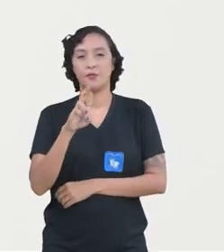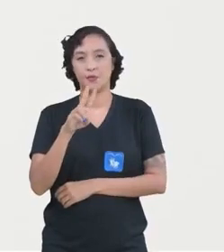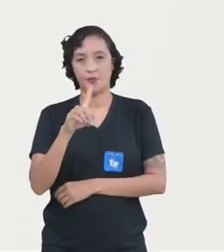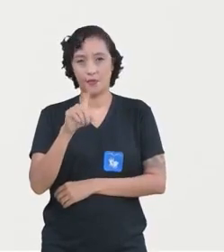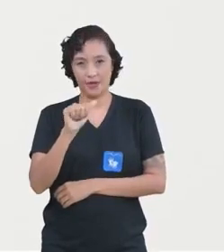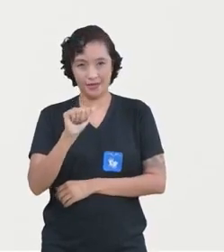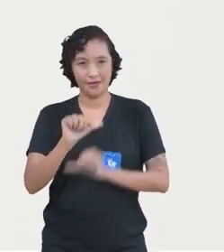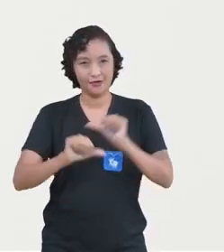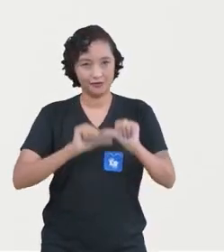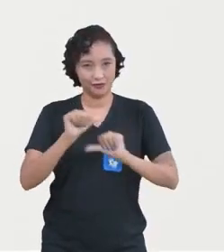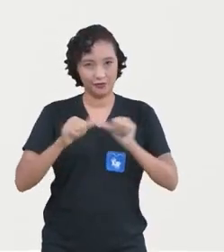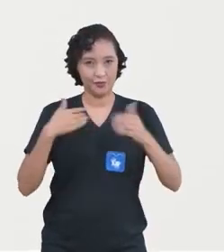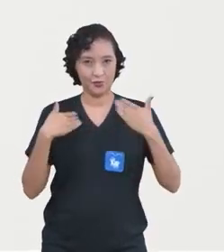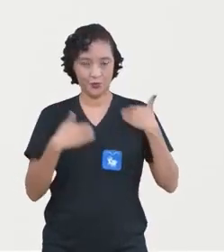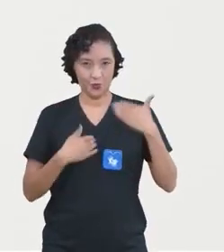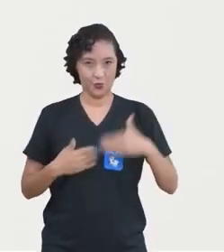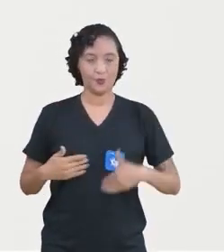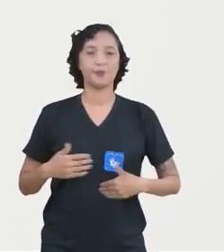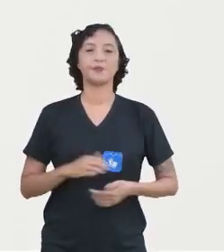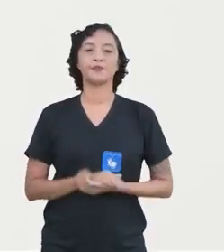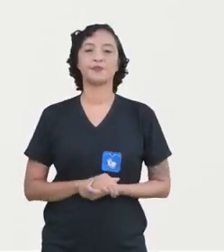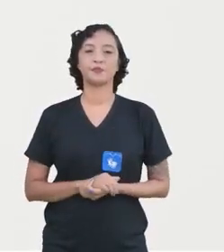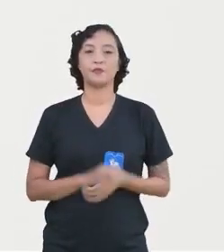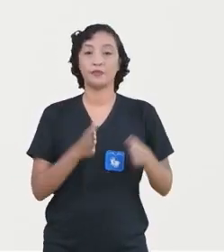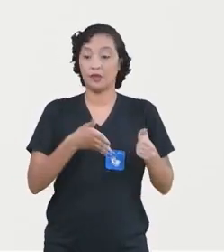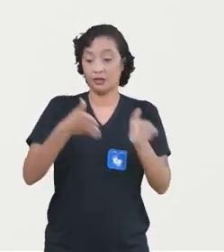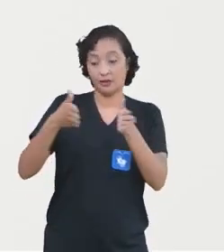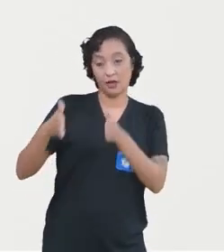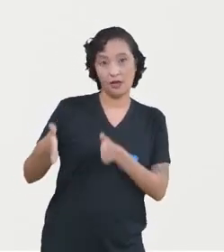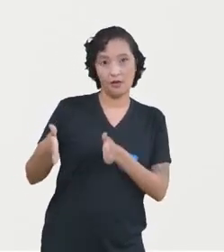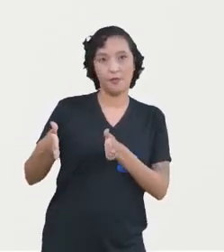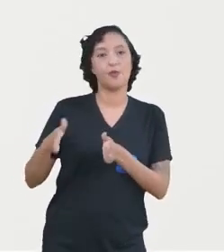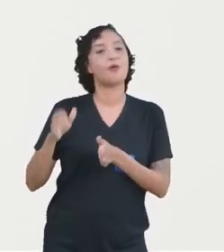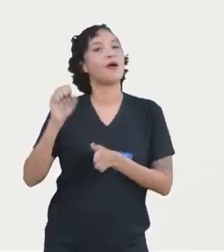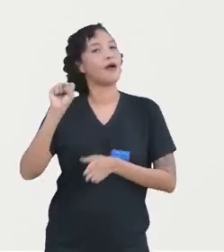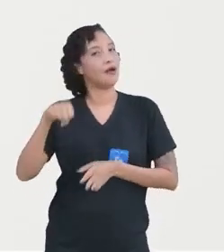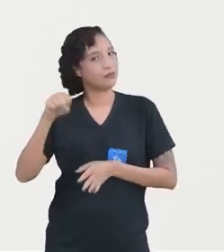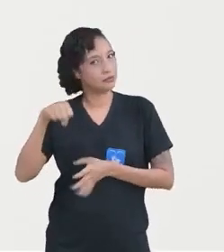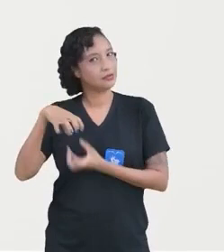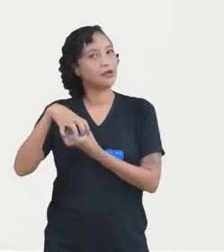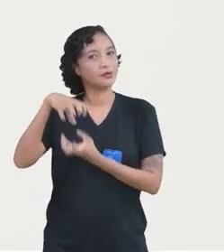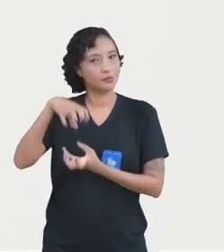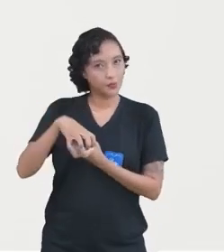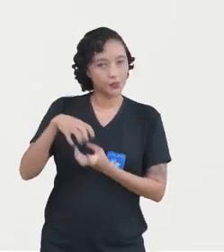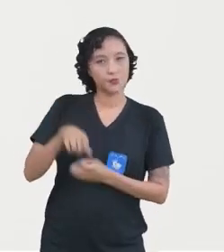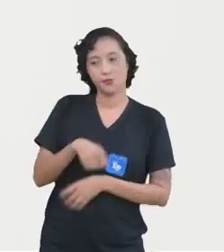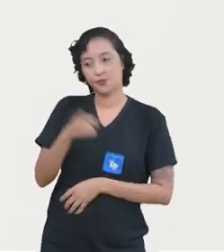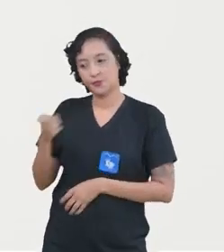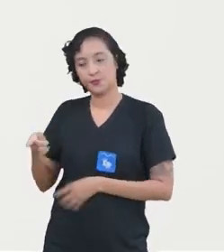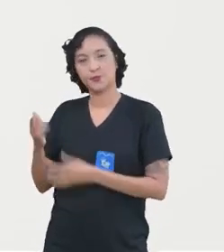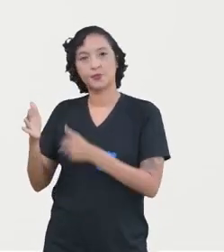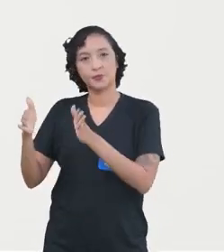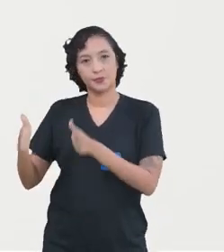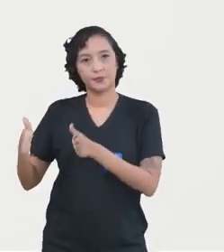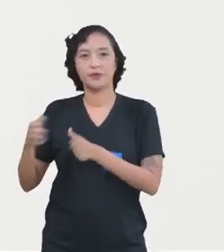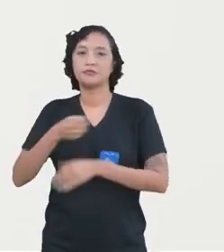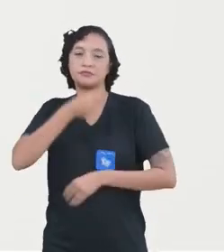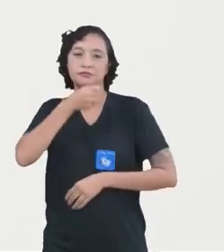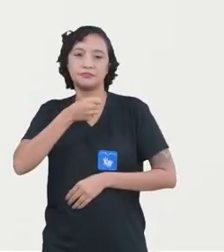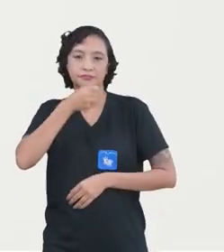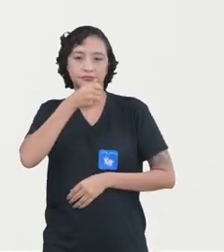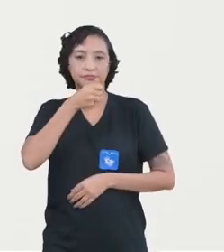que passa no nosso corpo. Depois da adolescência, aí sim, vem adulto e finalizando